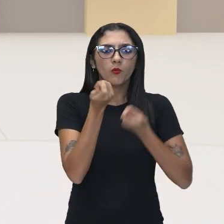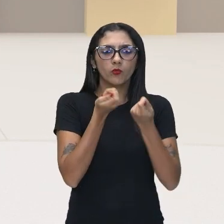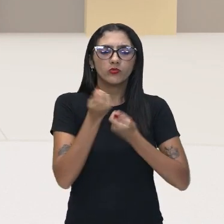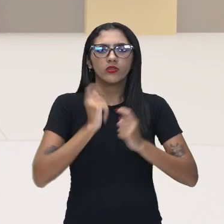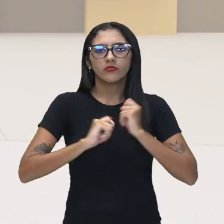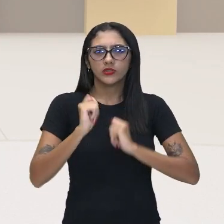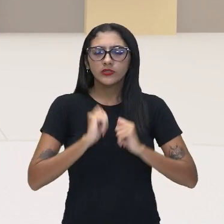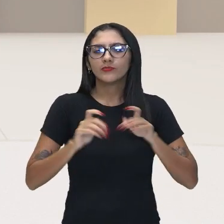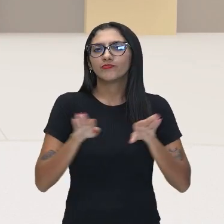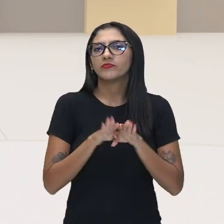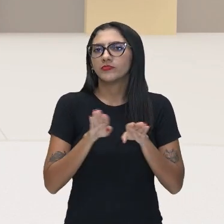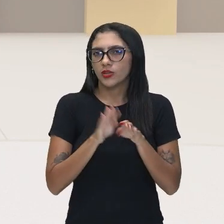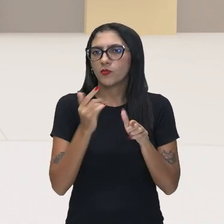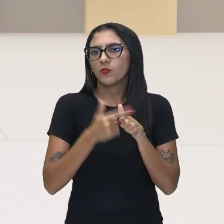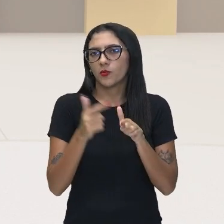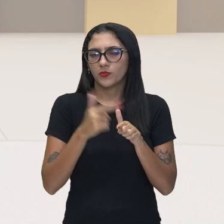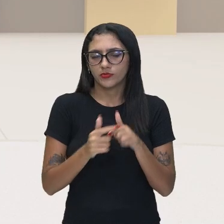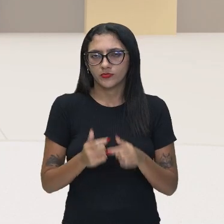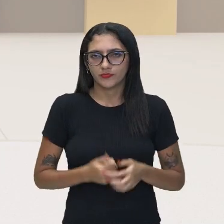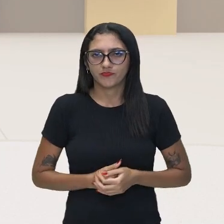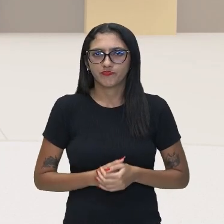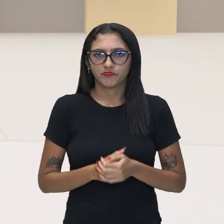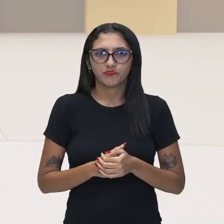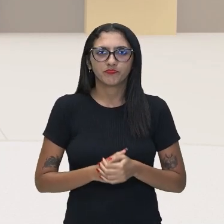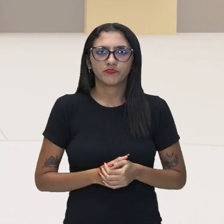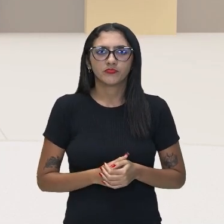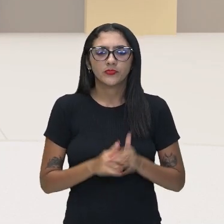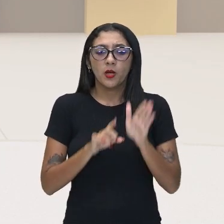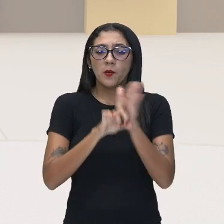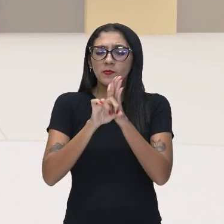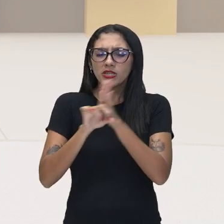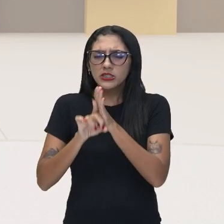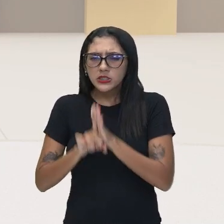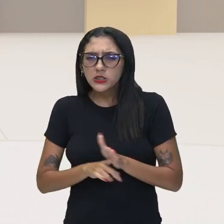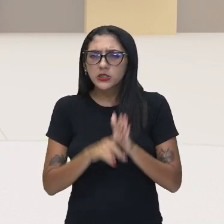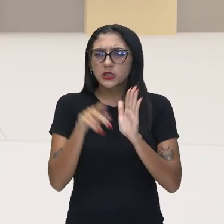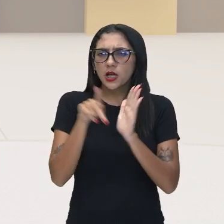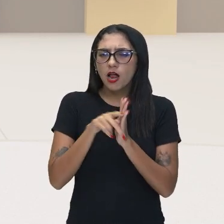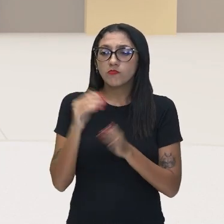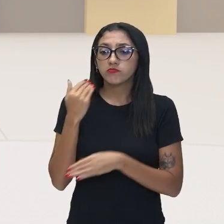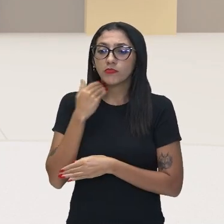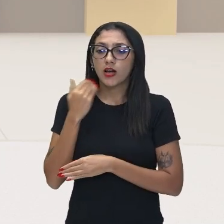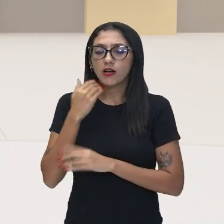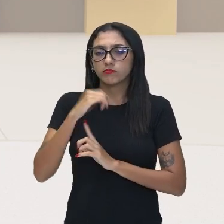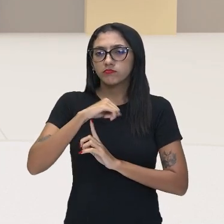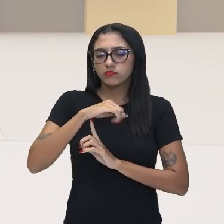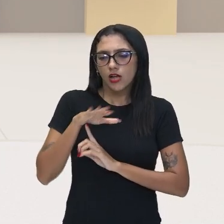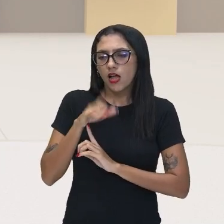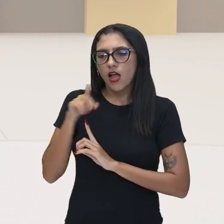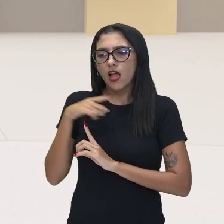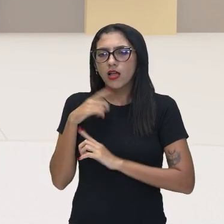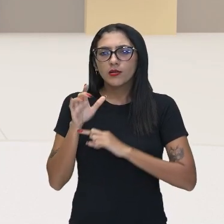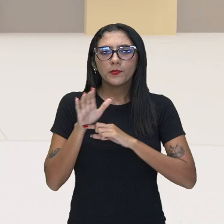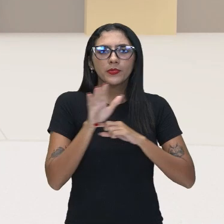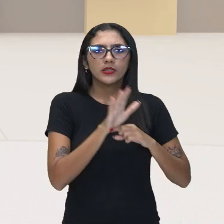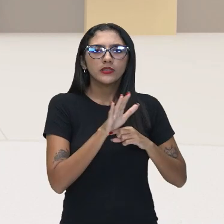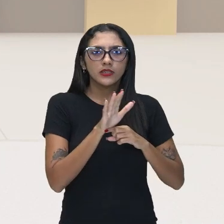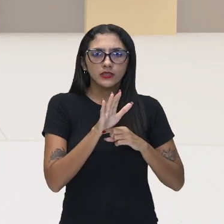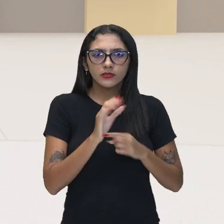dos brasileiros. Pesquisa realizada pelo Banco Central mostra que